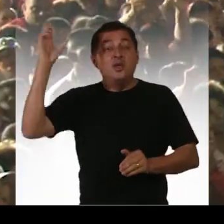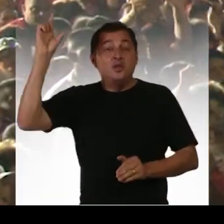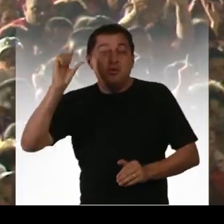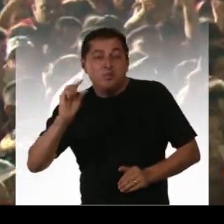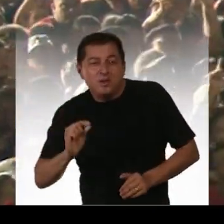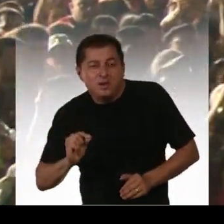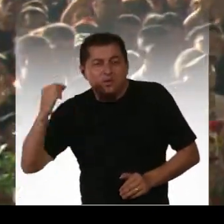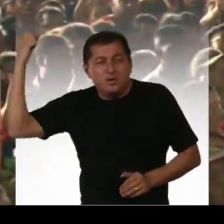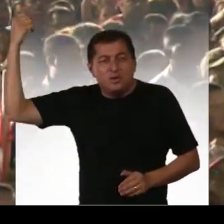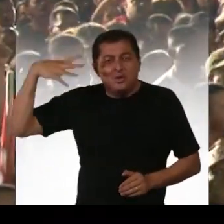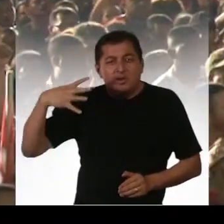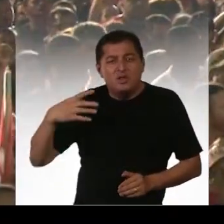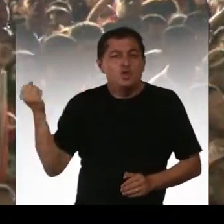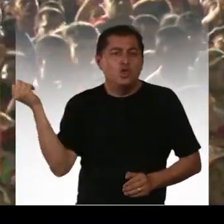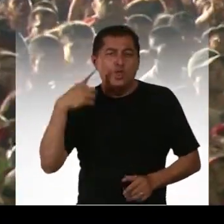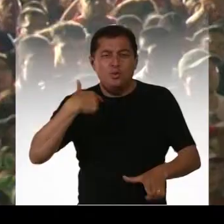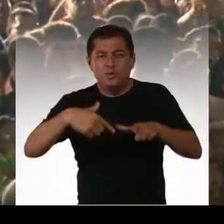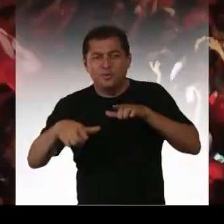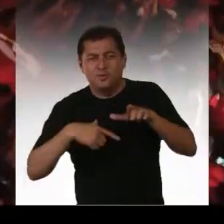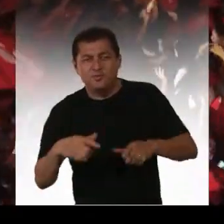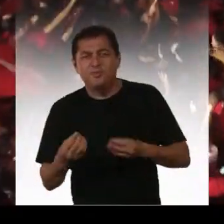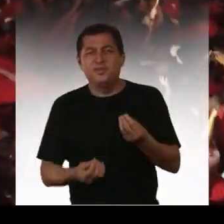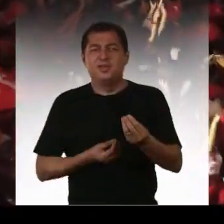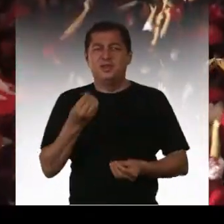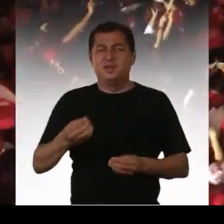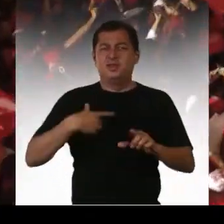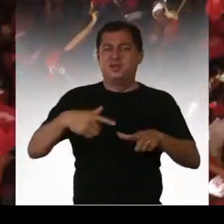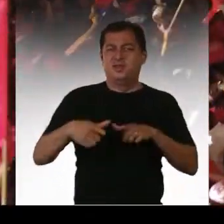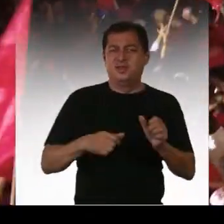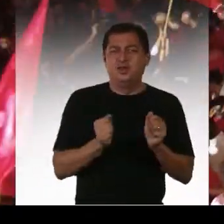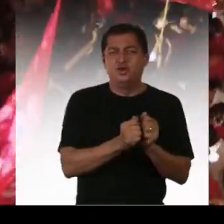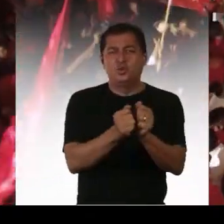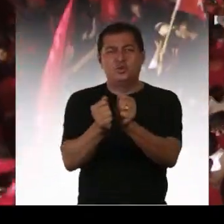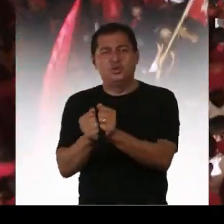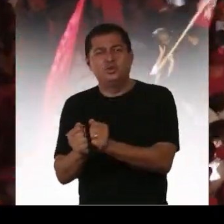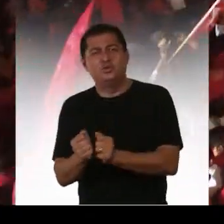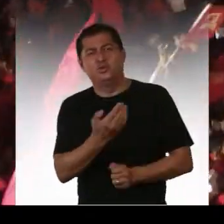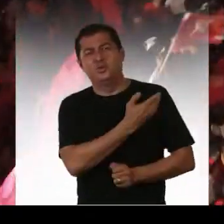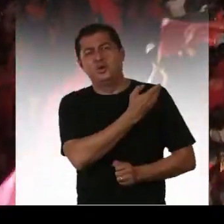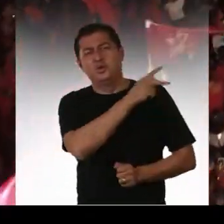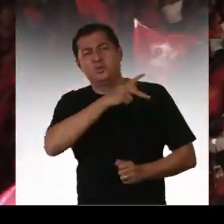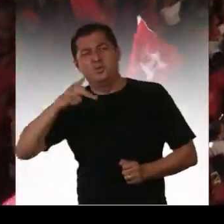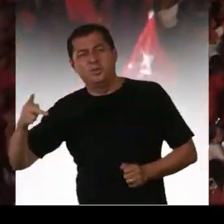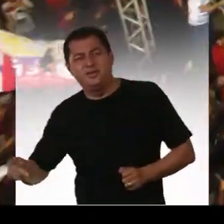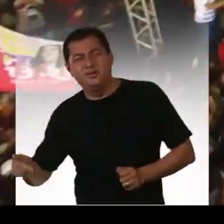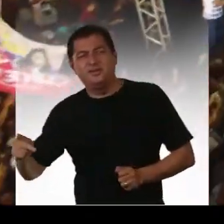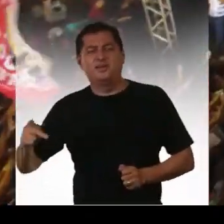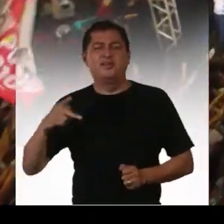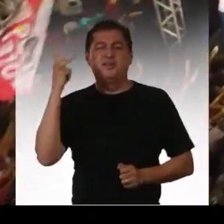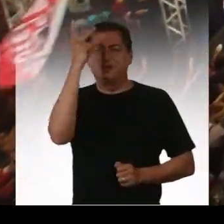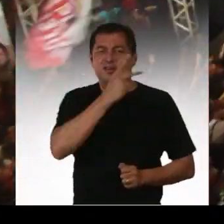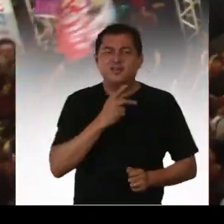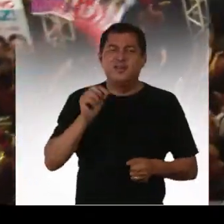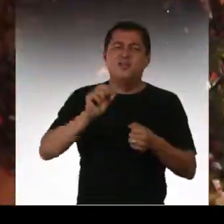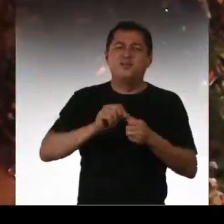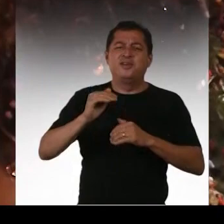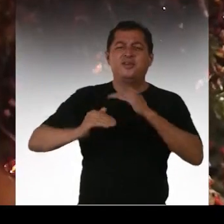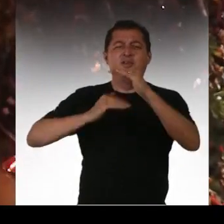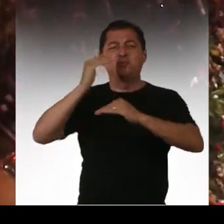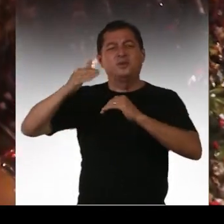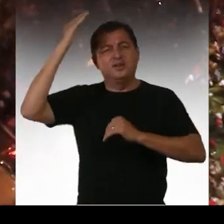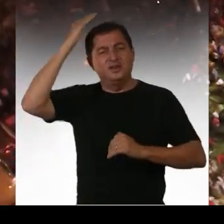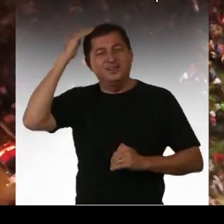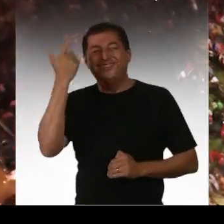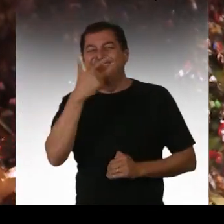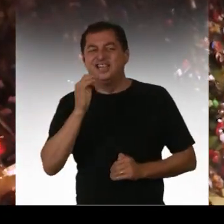população e seus candidatos. Paulo Rocha deixou claro como vai reduzir a conta de luz, como vai gerar mais empregos e